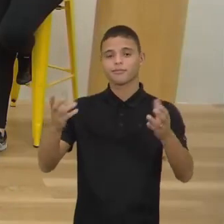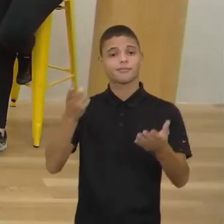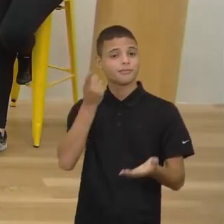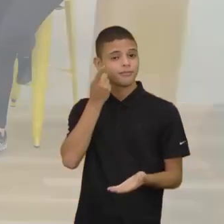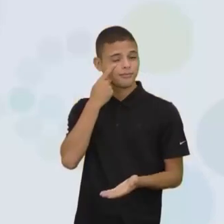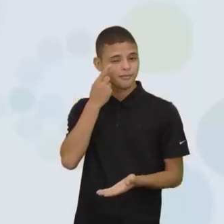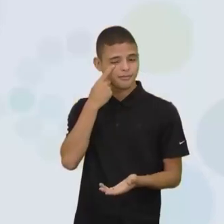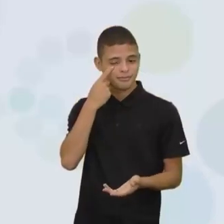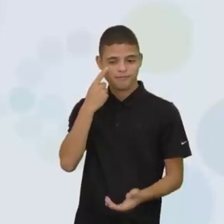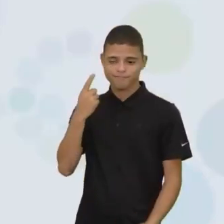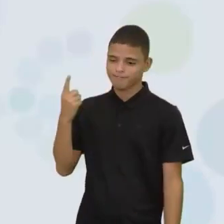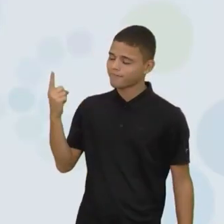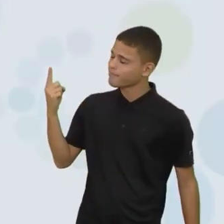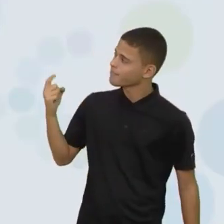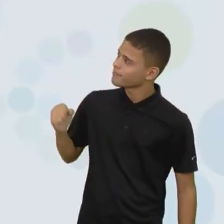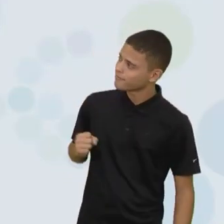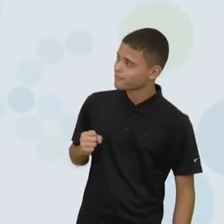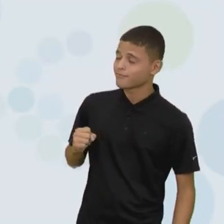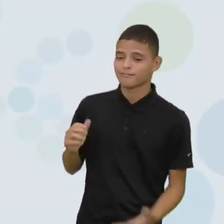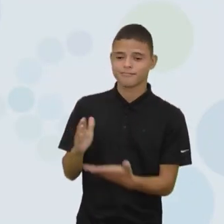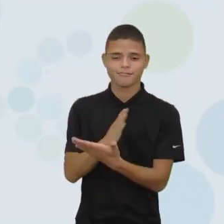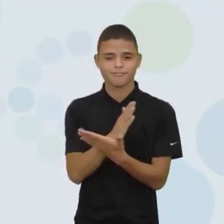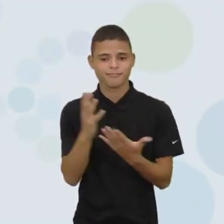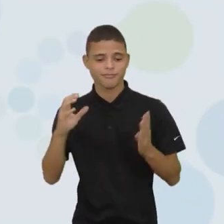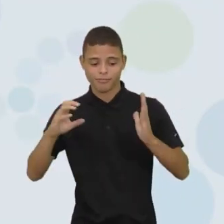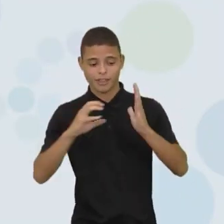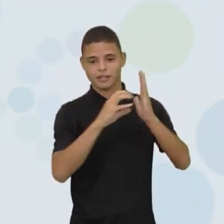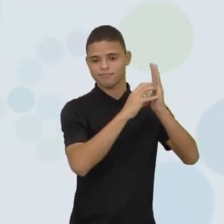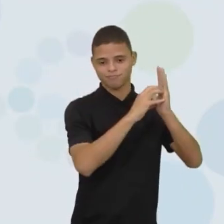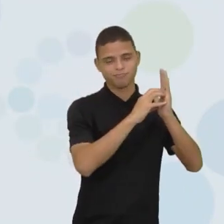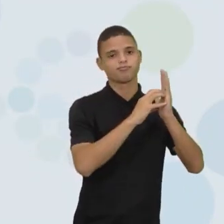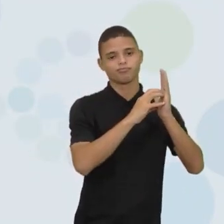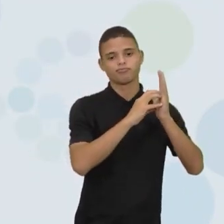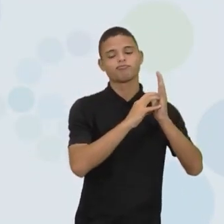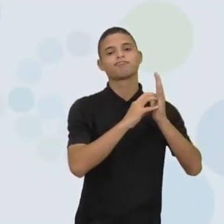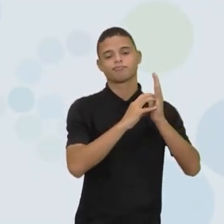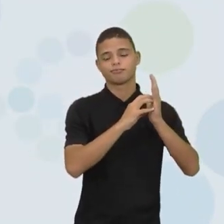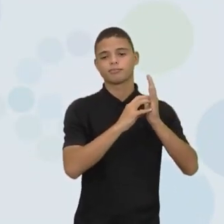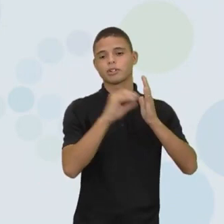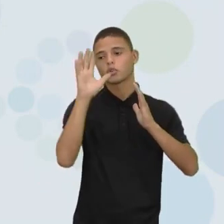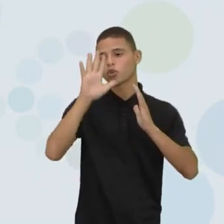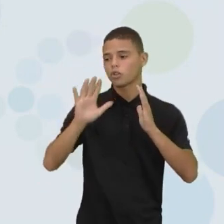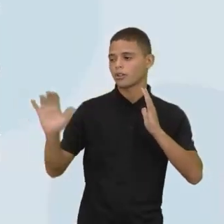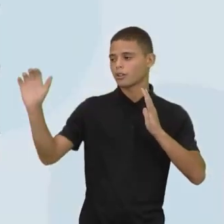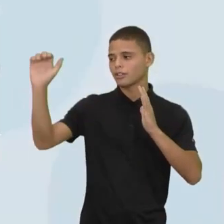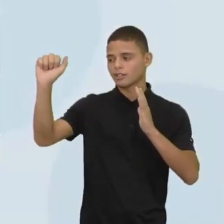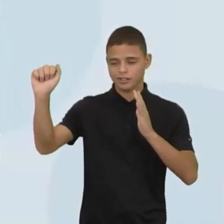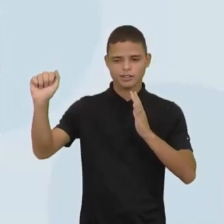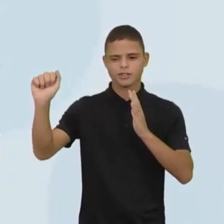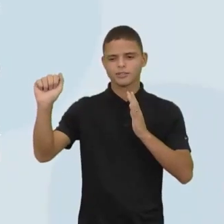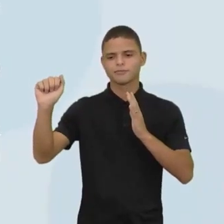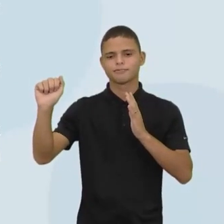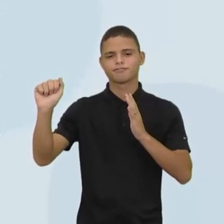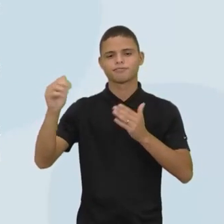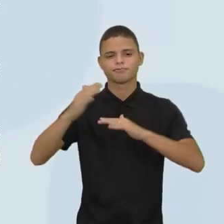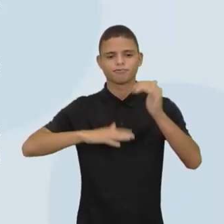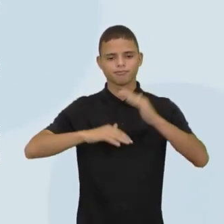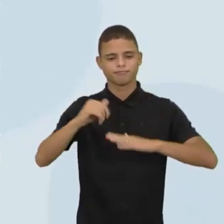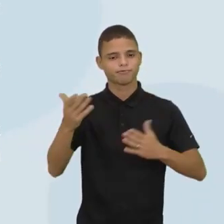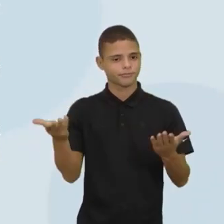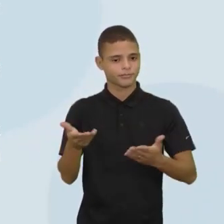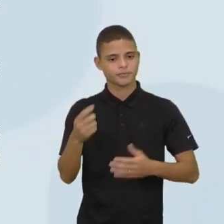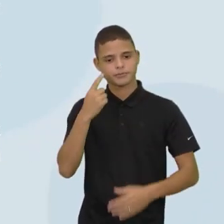aspectos físicos e os impactos socioambientais na Ásia. E a habilidade da aula de